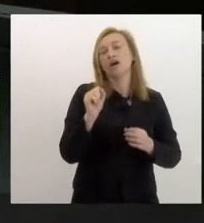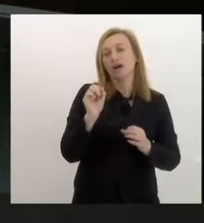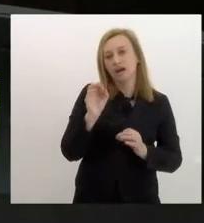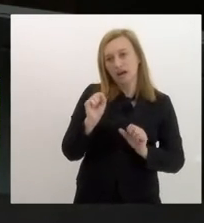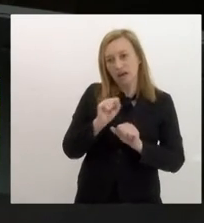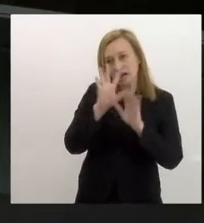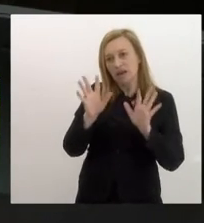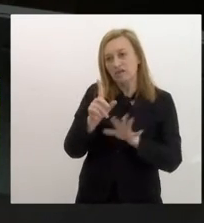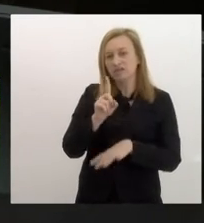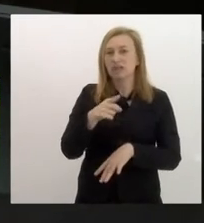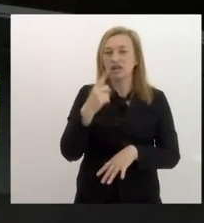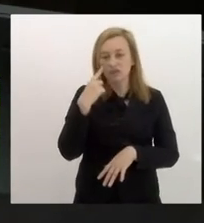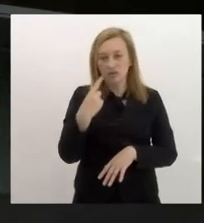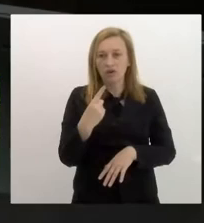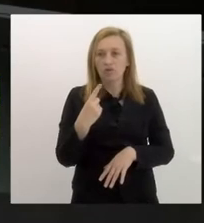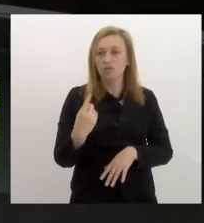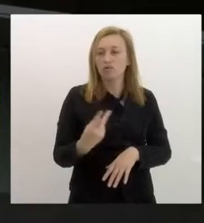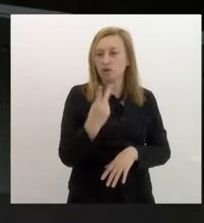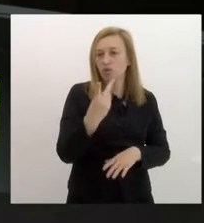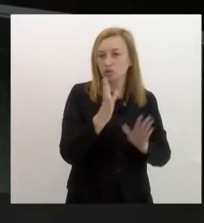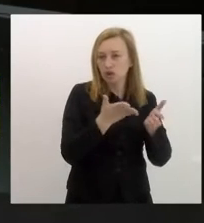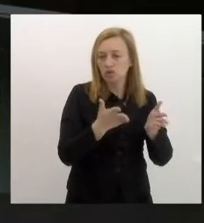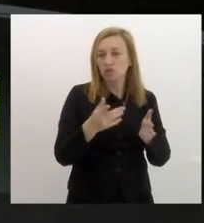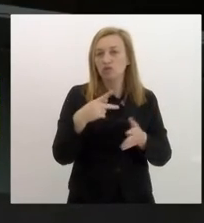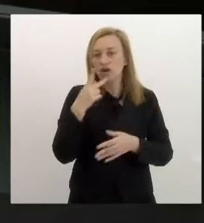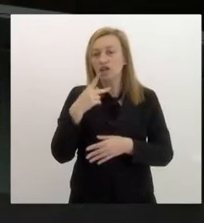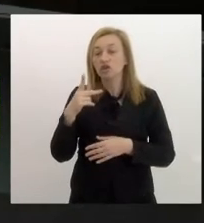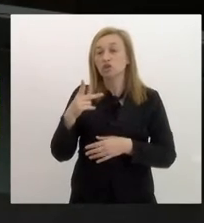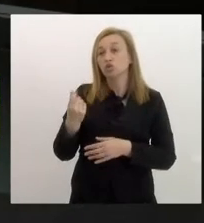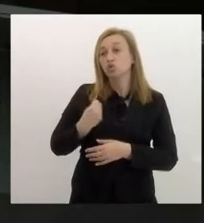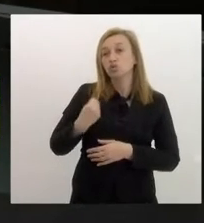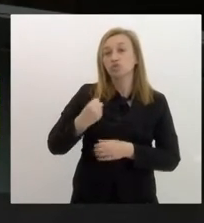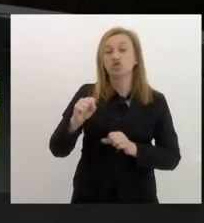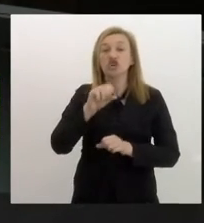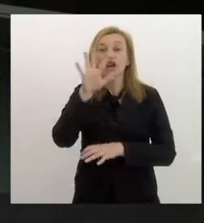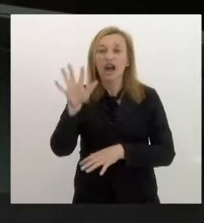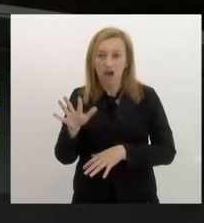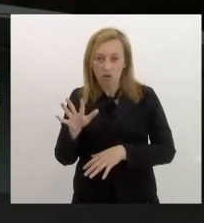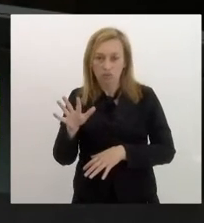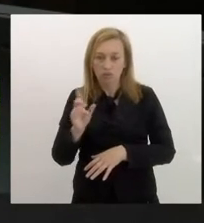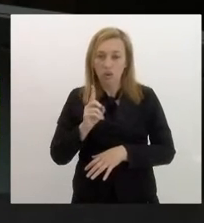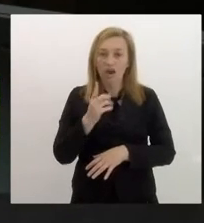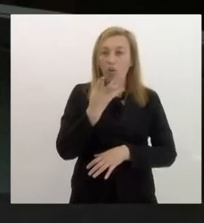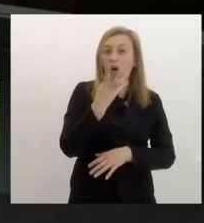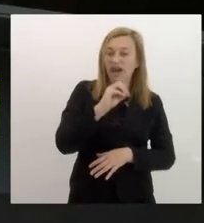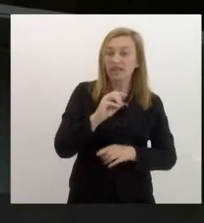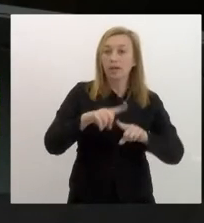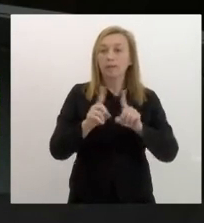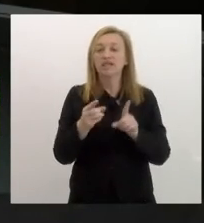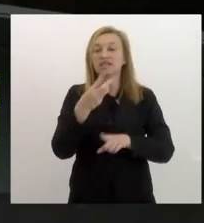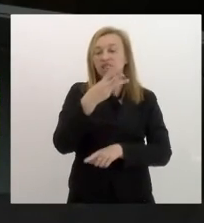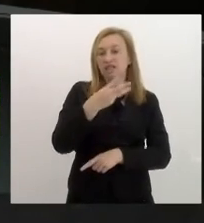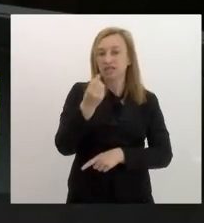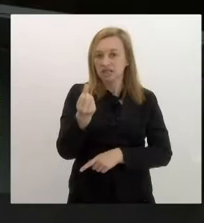você tem que puxar valor presente eu tô falando em números Gerais né não é que vão ser os 40 abrir mais esses 36 be também